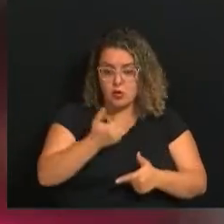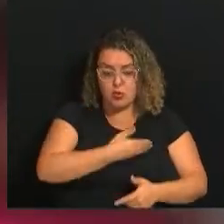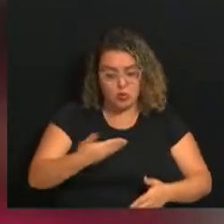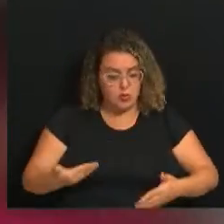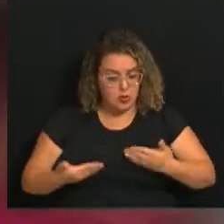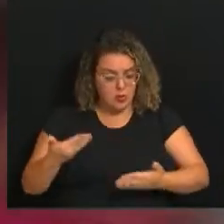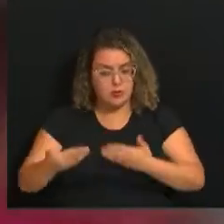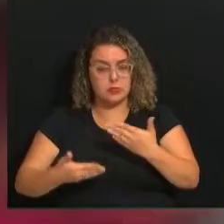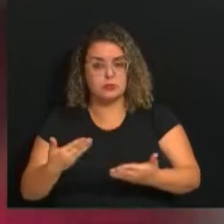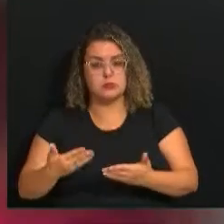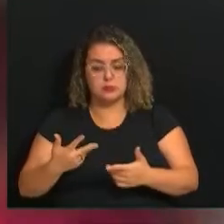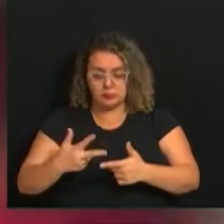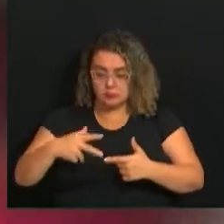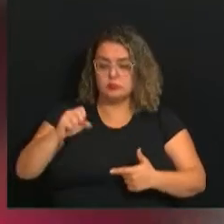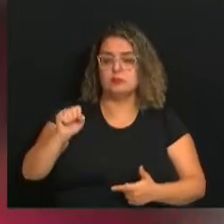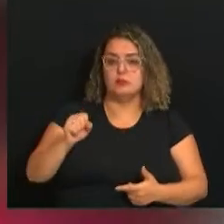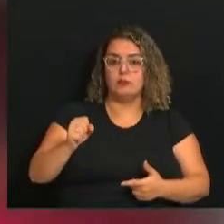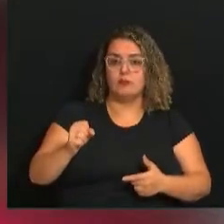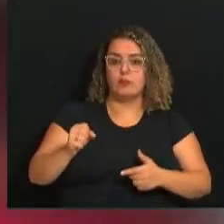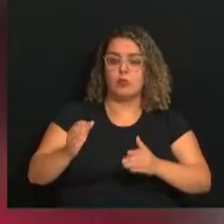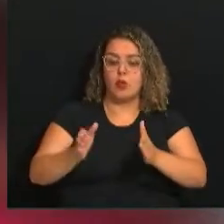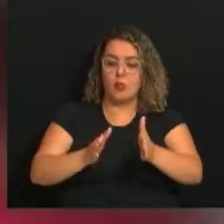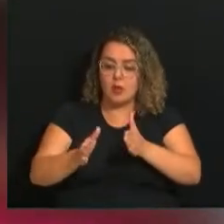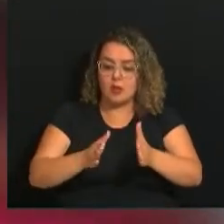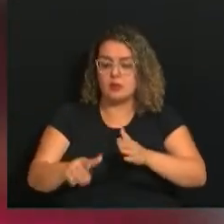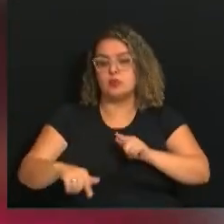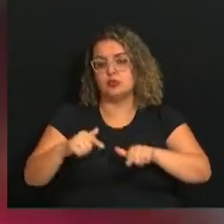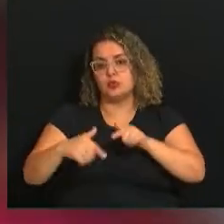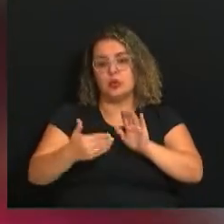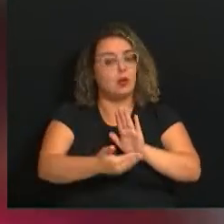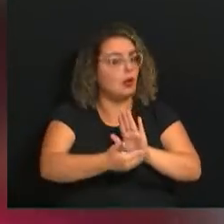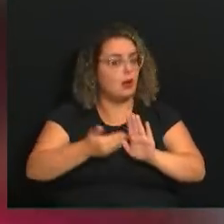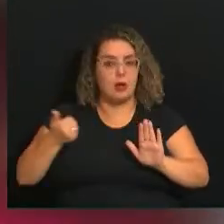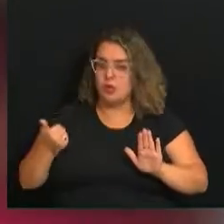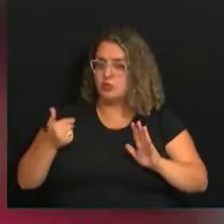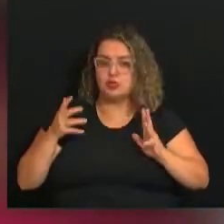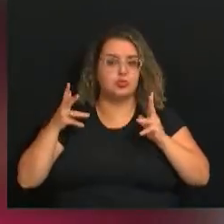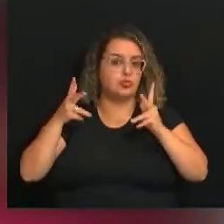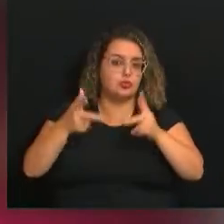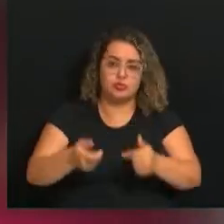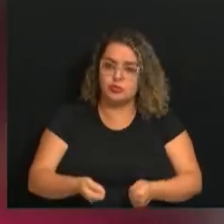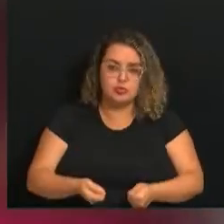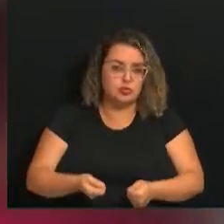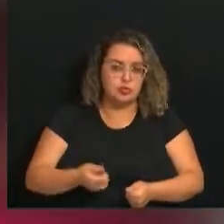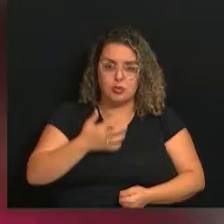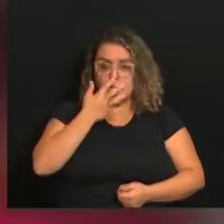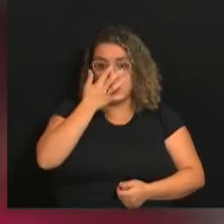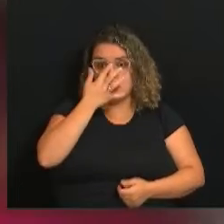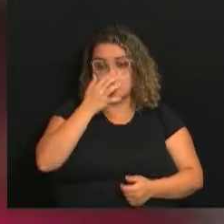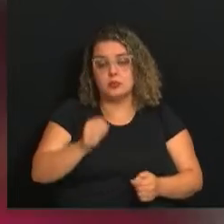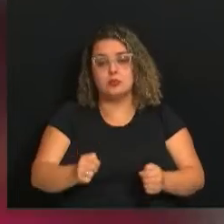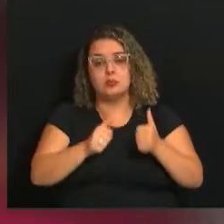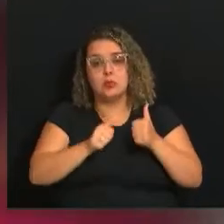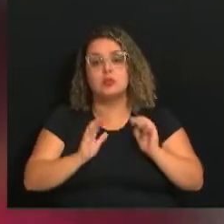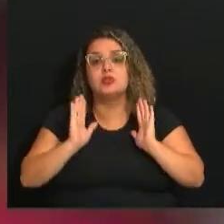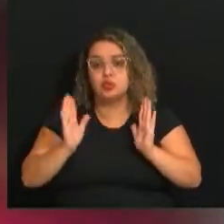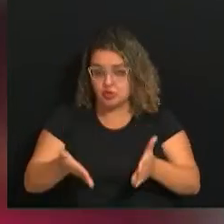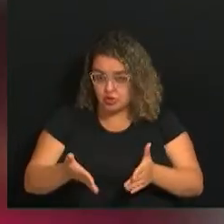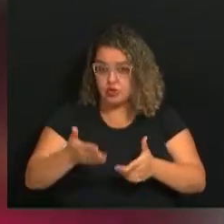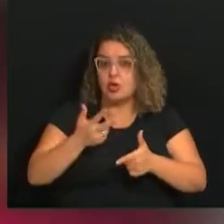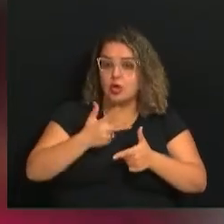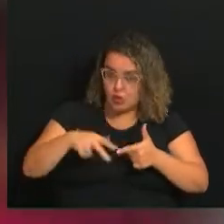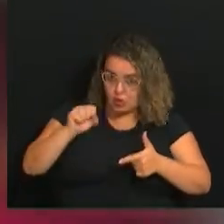muitas professoras e professores e educadoras, educadores e trabalhadores da educação. Quando a gente está falando da categoria